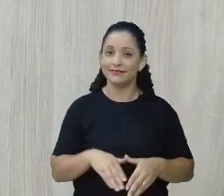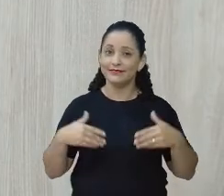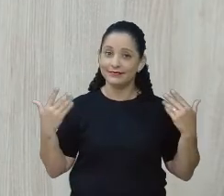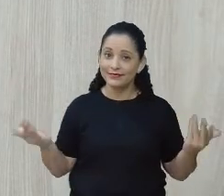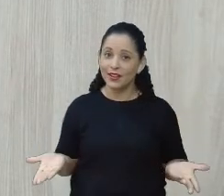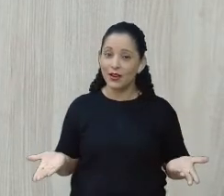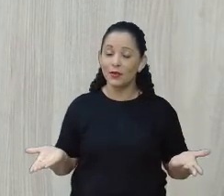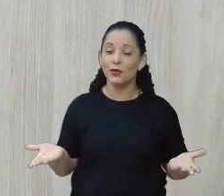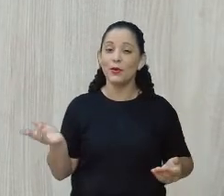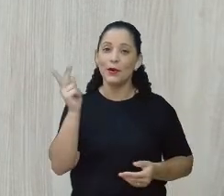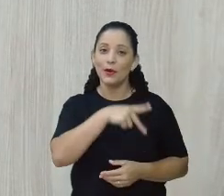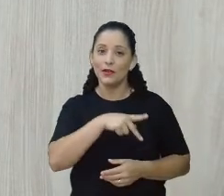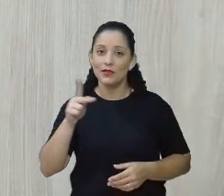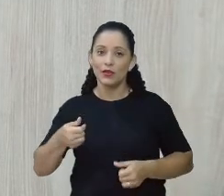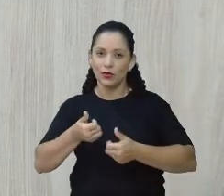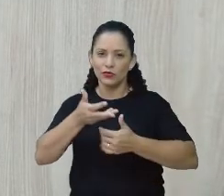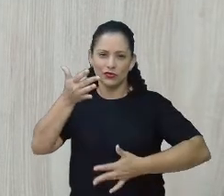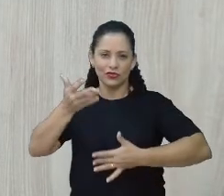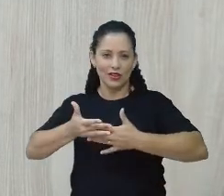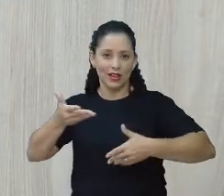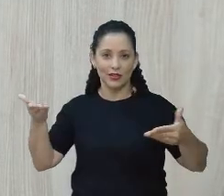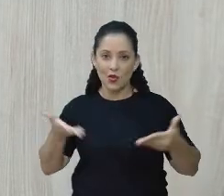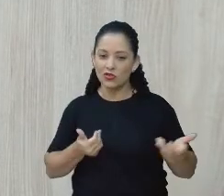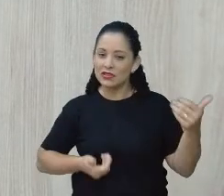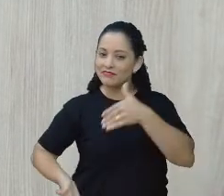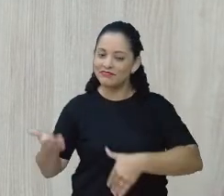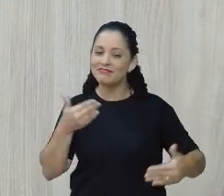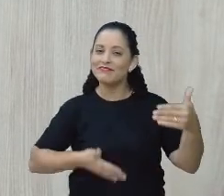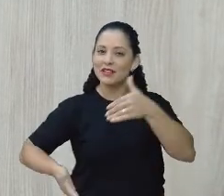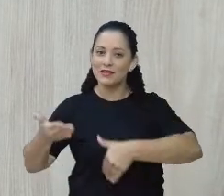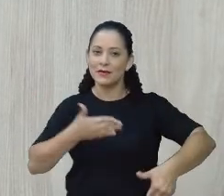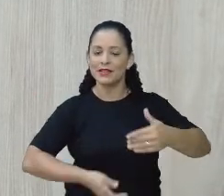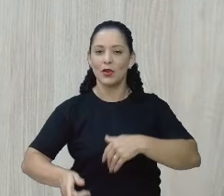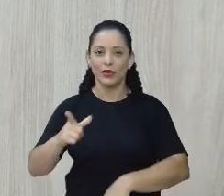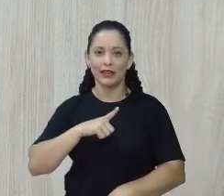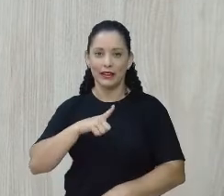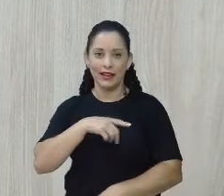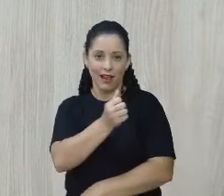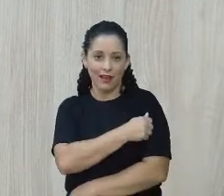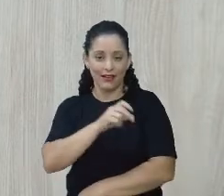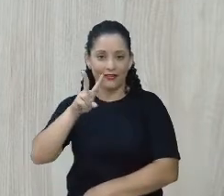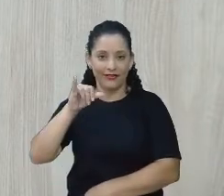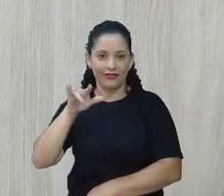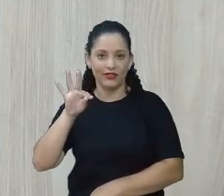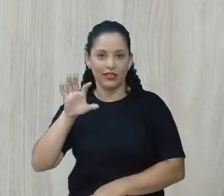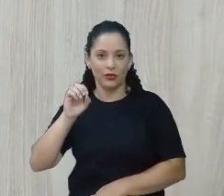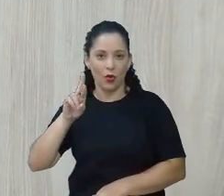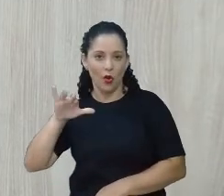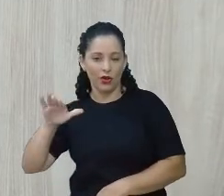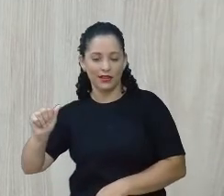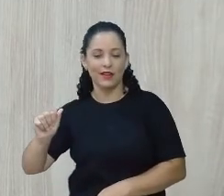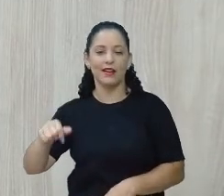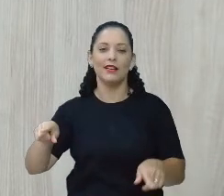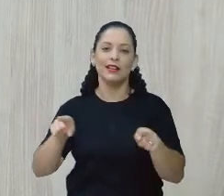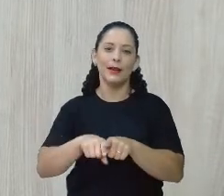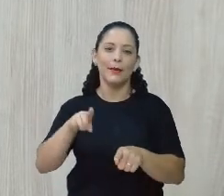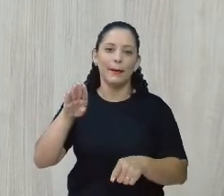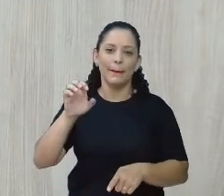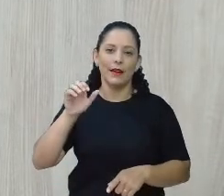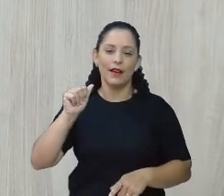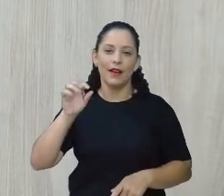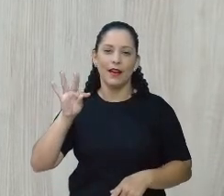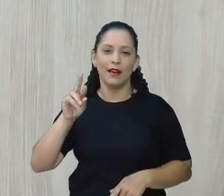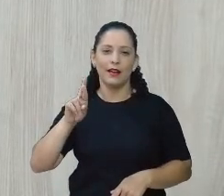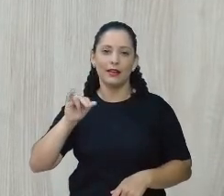Então, professora Vivi, o chat foi bastante animado hoje, viu? Foi. Tivemos Vitória, da escola Hugo Gerdau, Beatriz dizendo